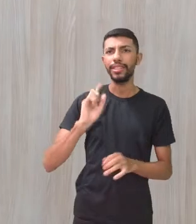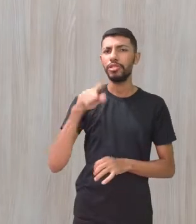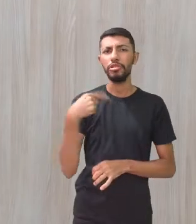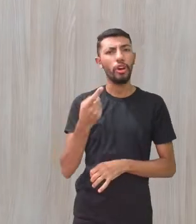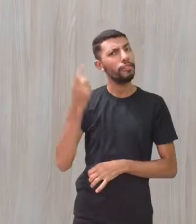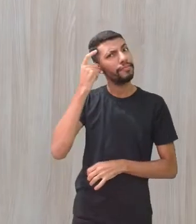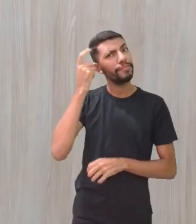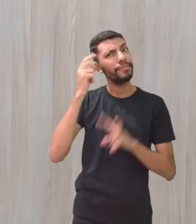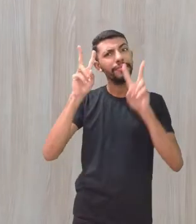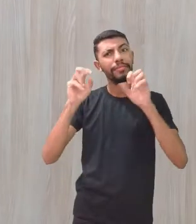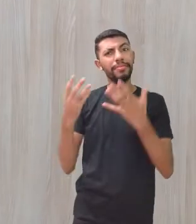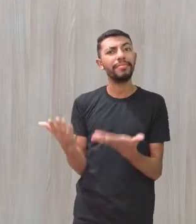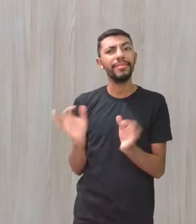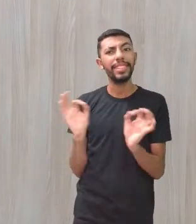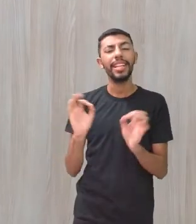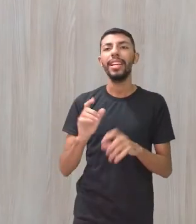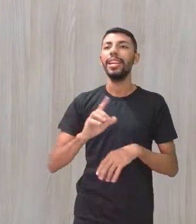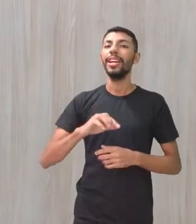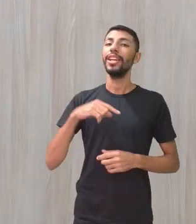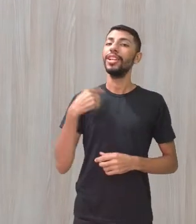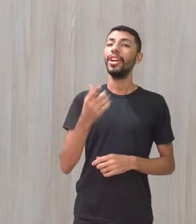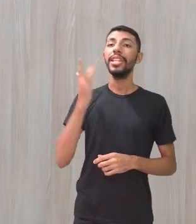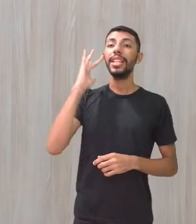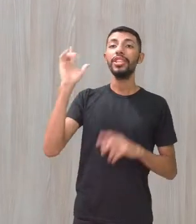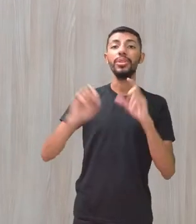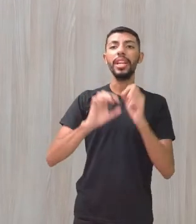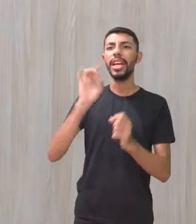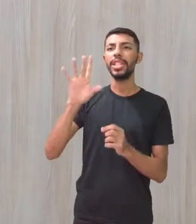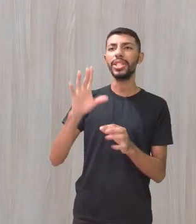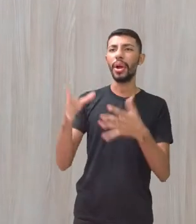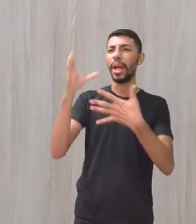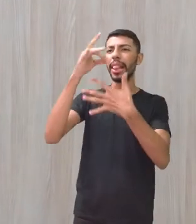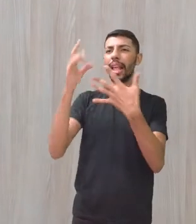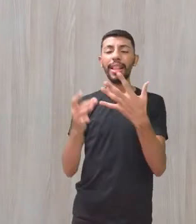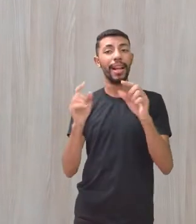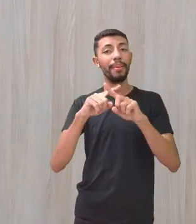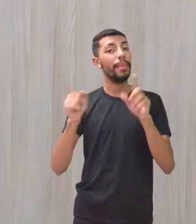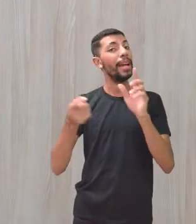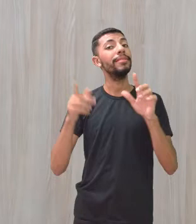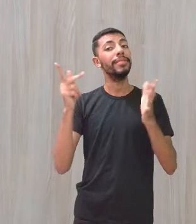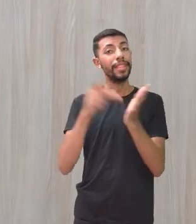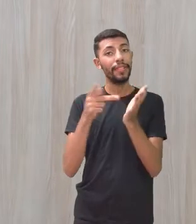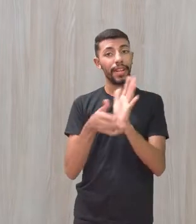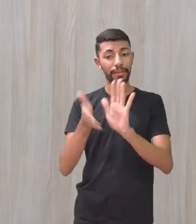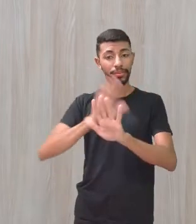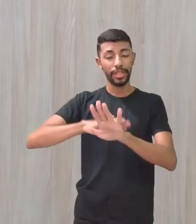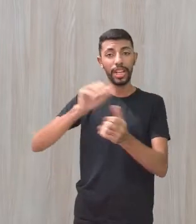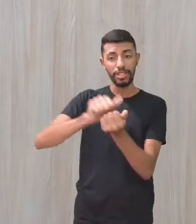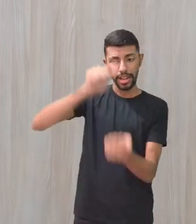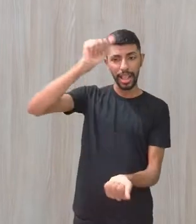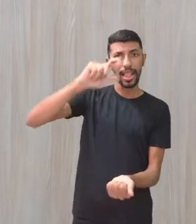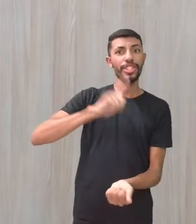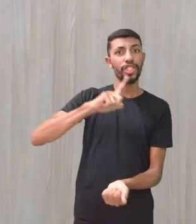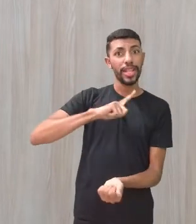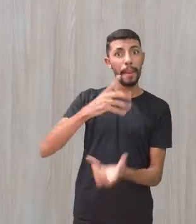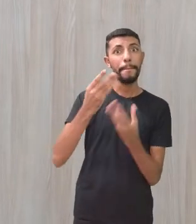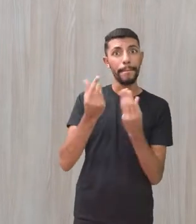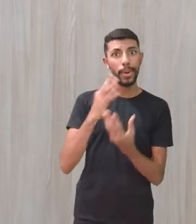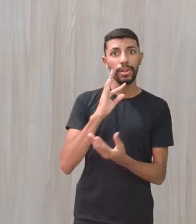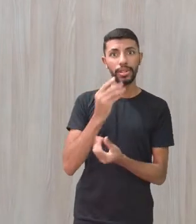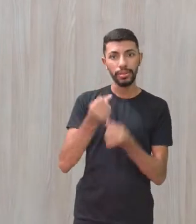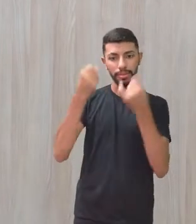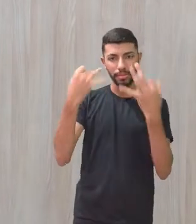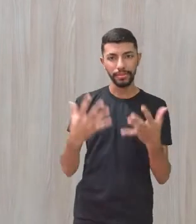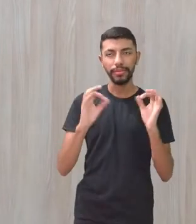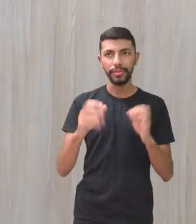os postes, as edificações, e na verdade o cartaz tem muito a nos dizer, tá certo? Mas o que será que ele tem a